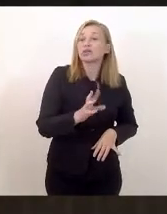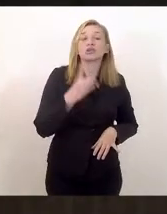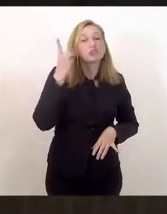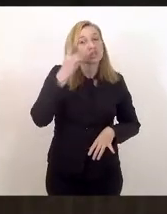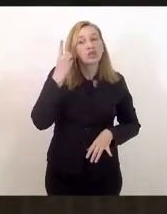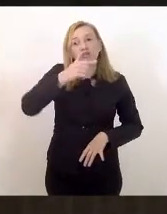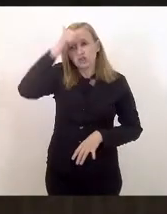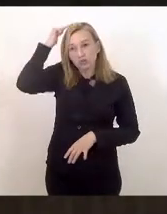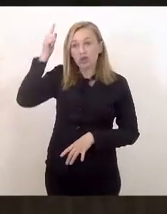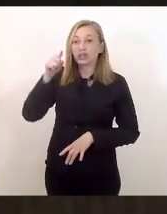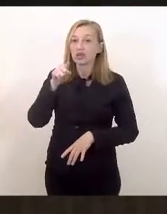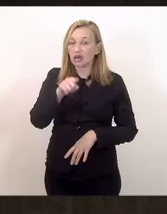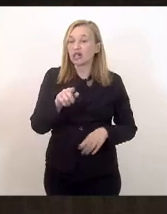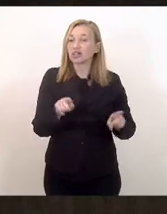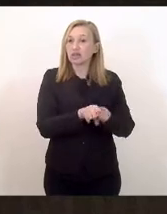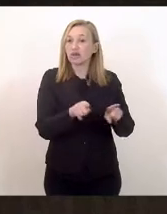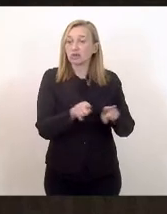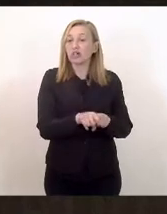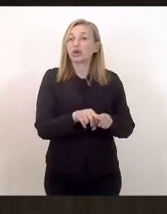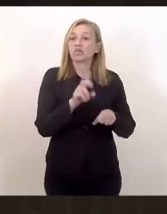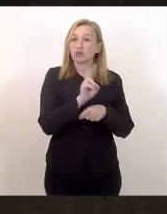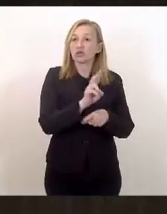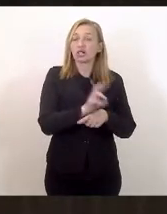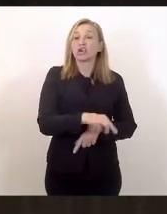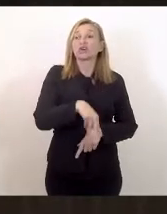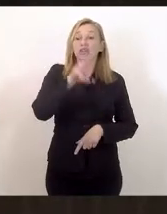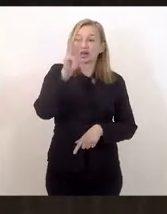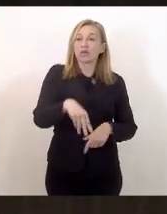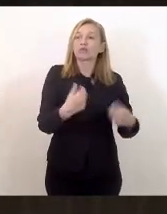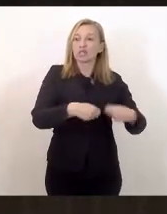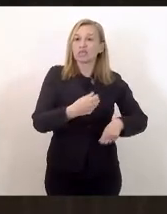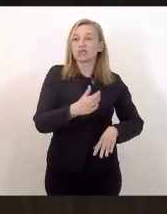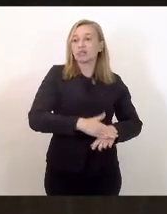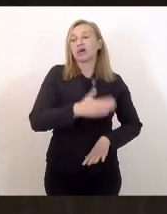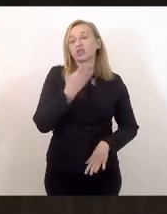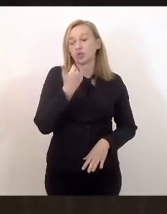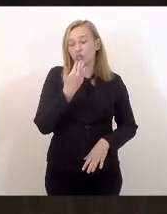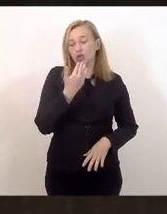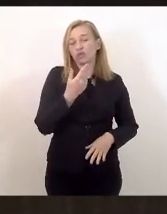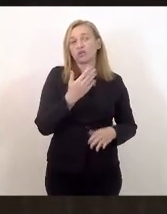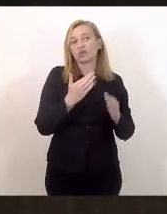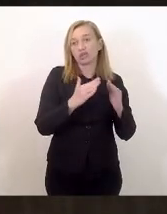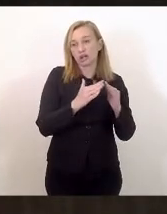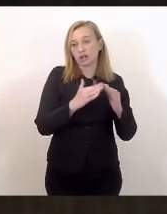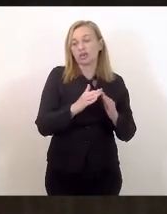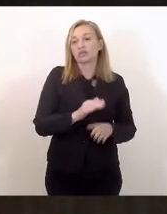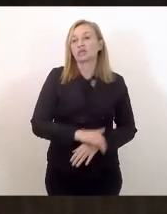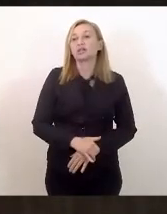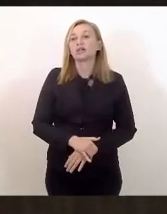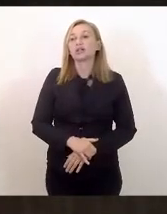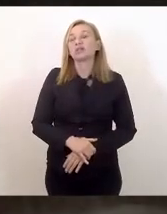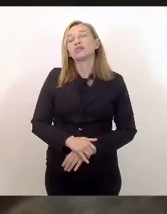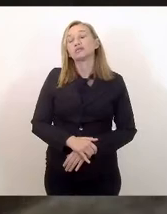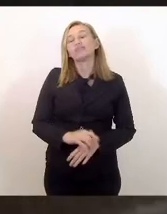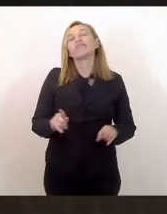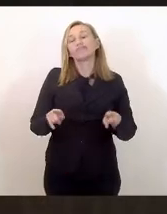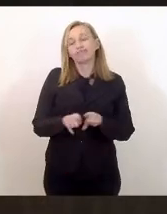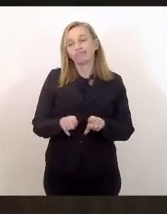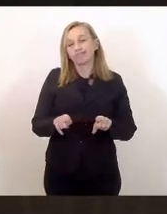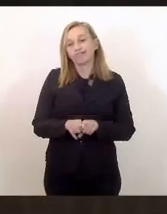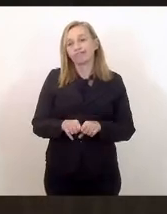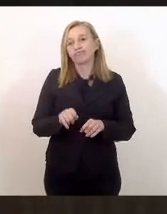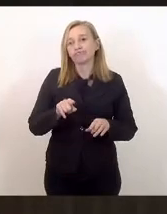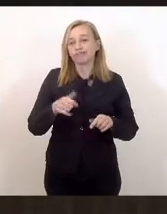defende quem precisa de mais alimento na mesa, mas nós também temos que